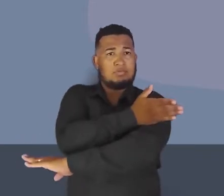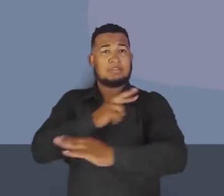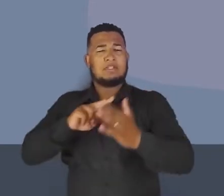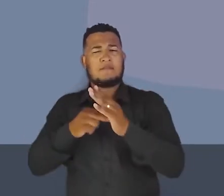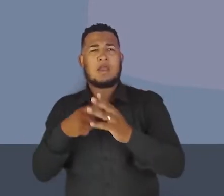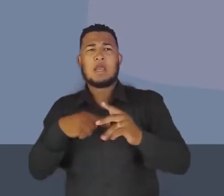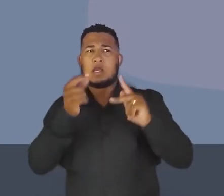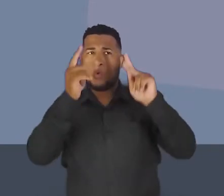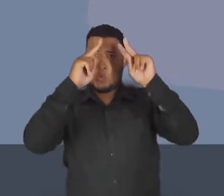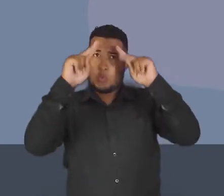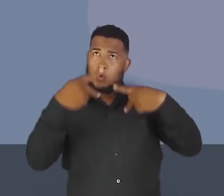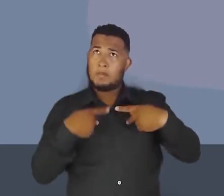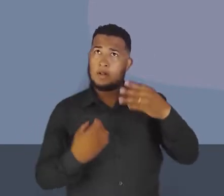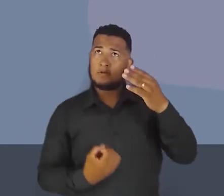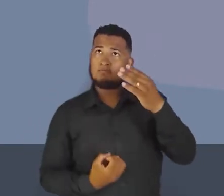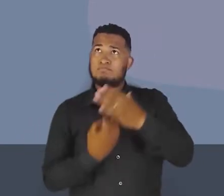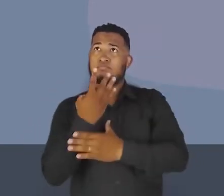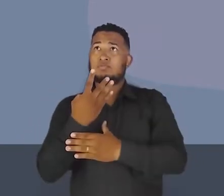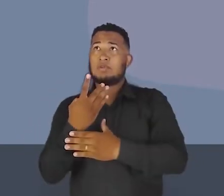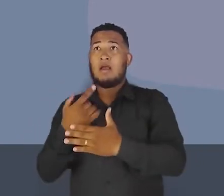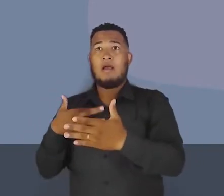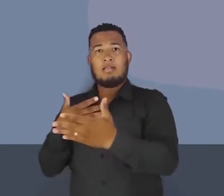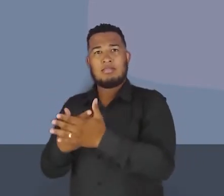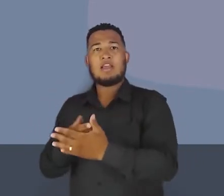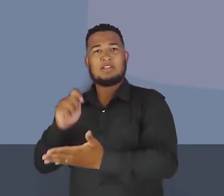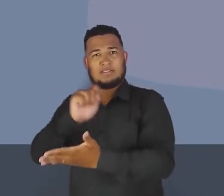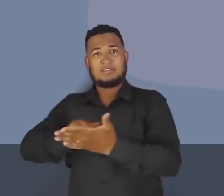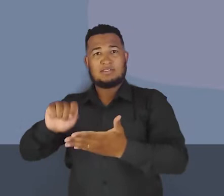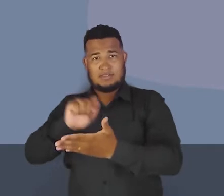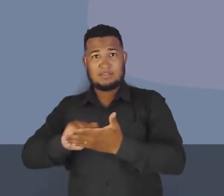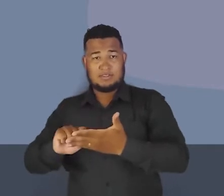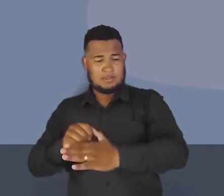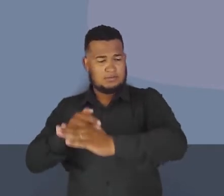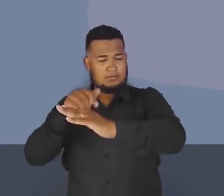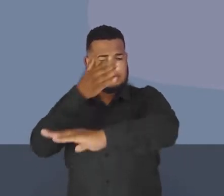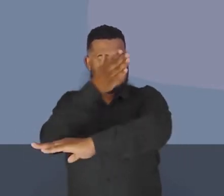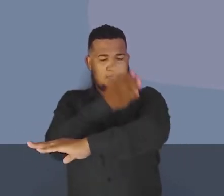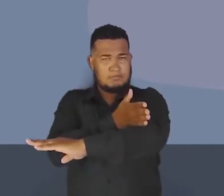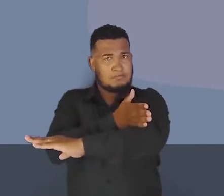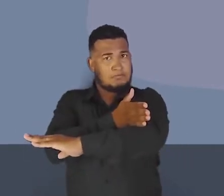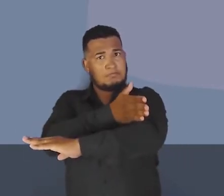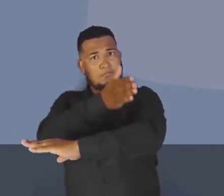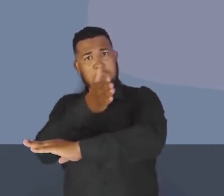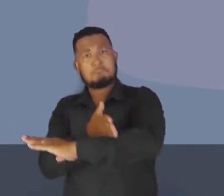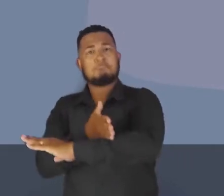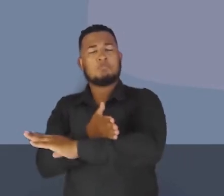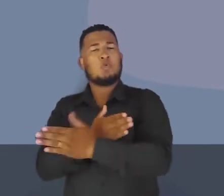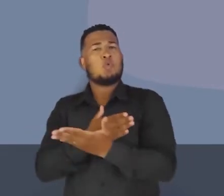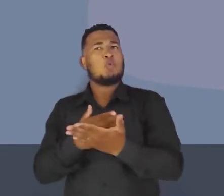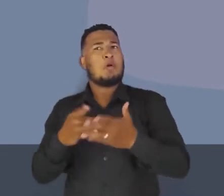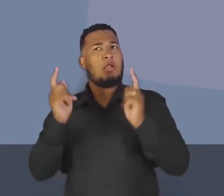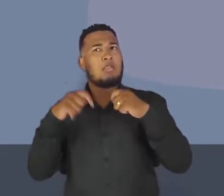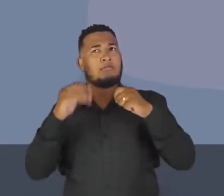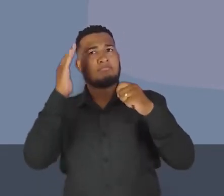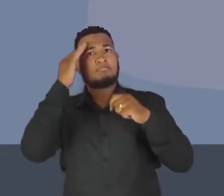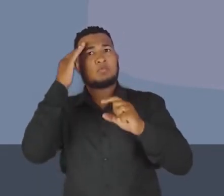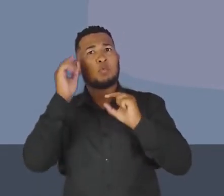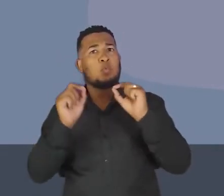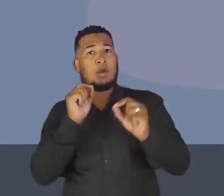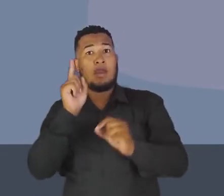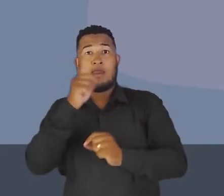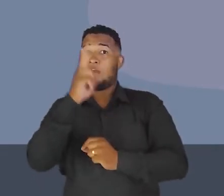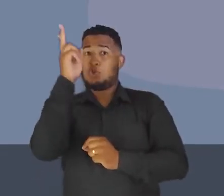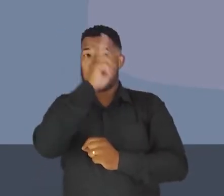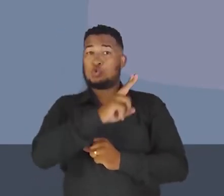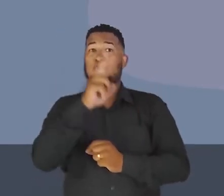homem e a invenção da escrita, e da invenção da escrita em diante, nós começamos a entender esse tempo como a